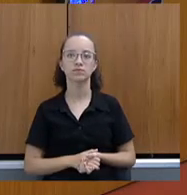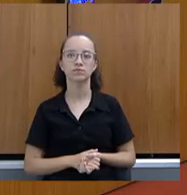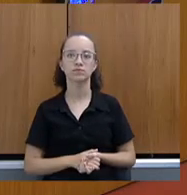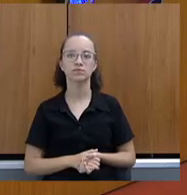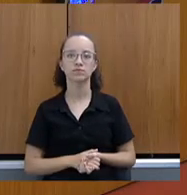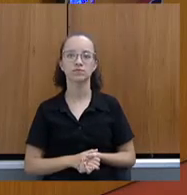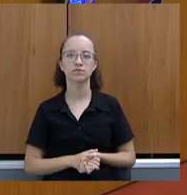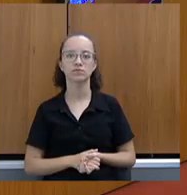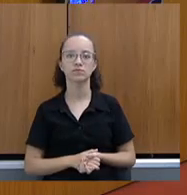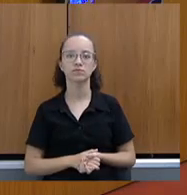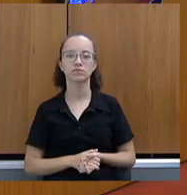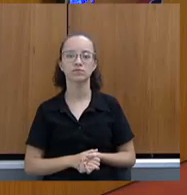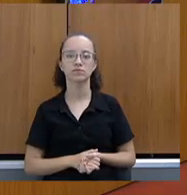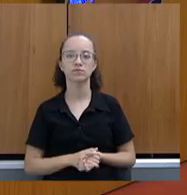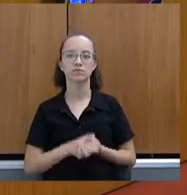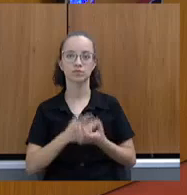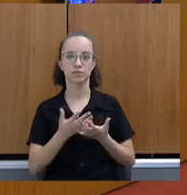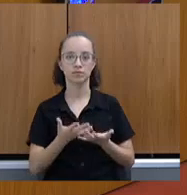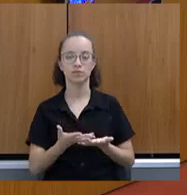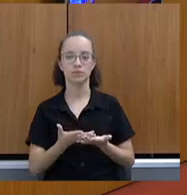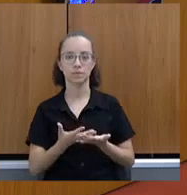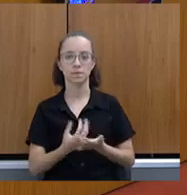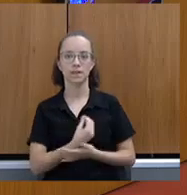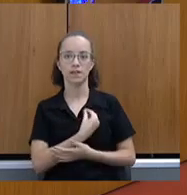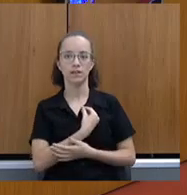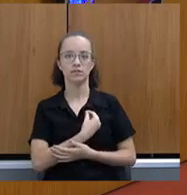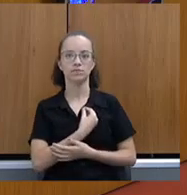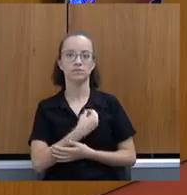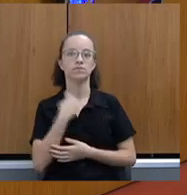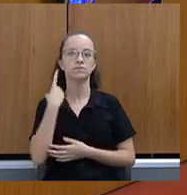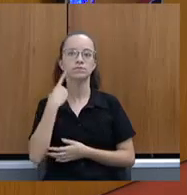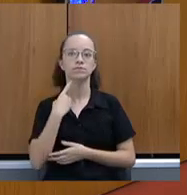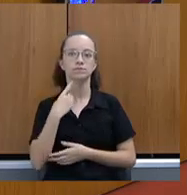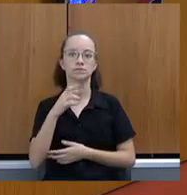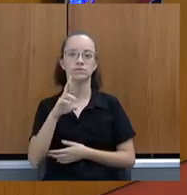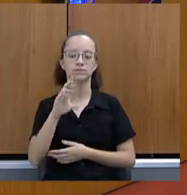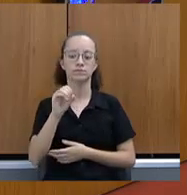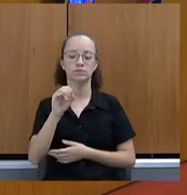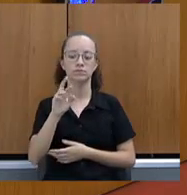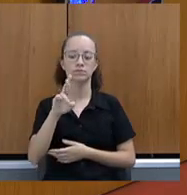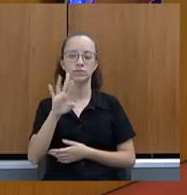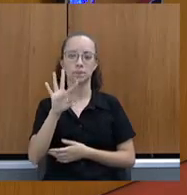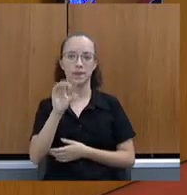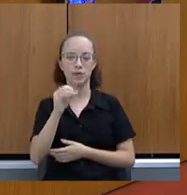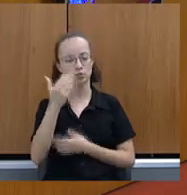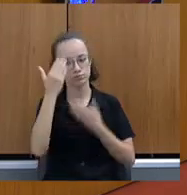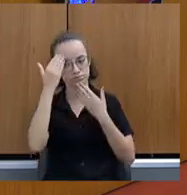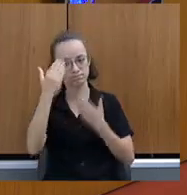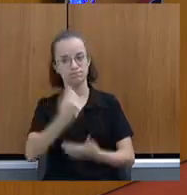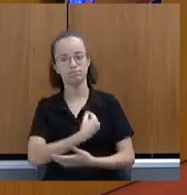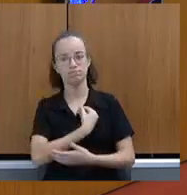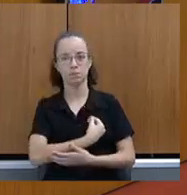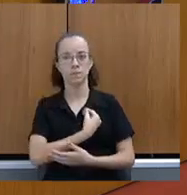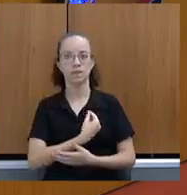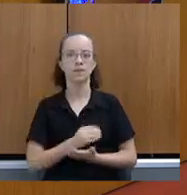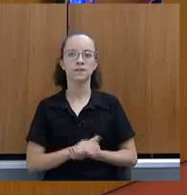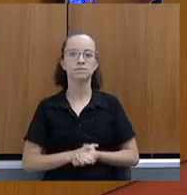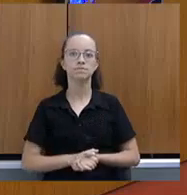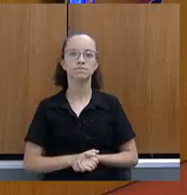registramos a presença Deputado Roberto Andrade aqui entre nós muito obrigado Deputado pela presença